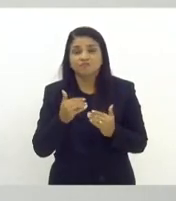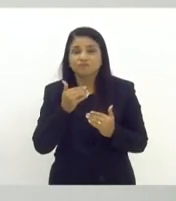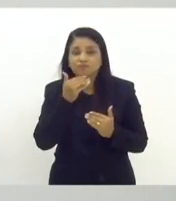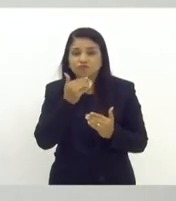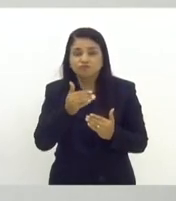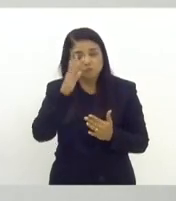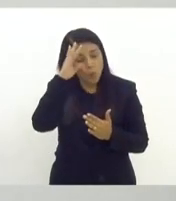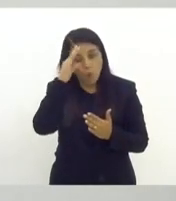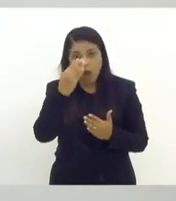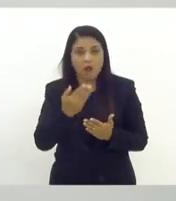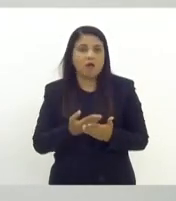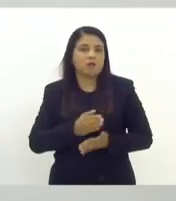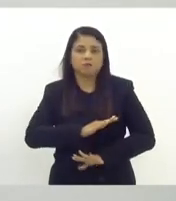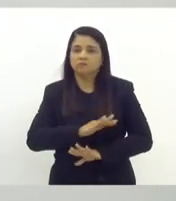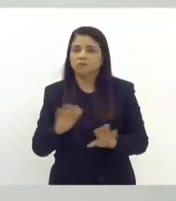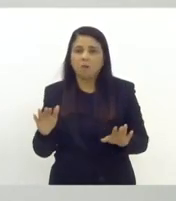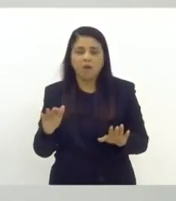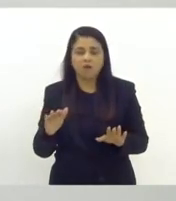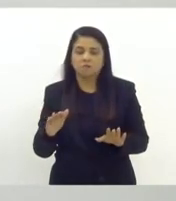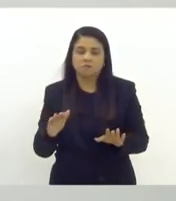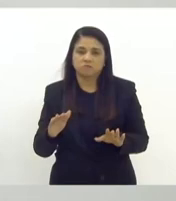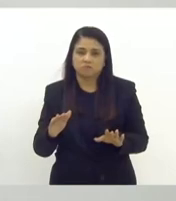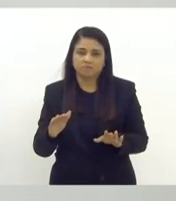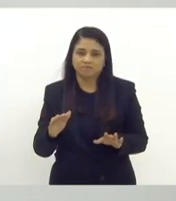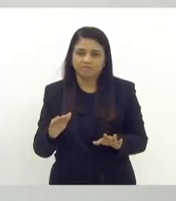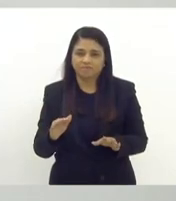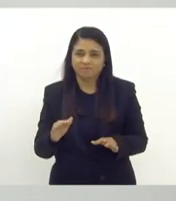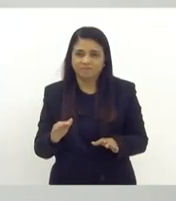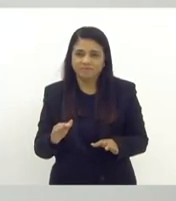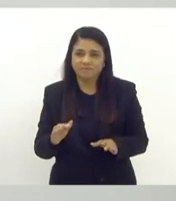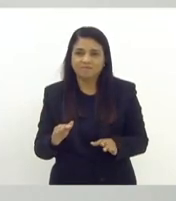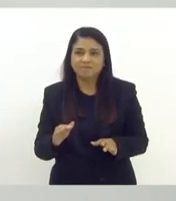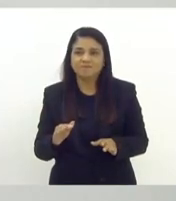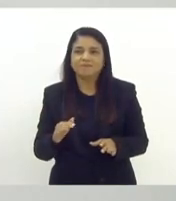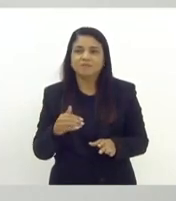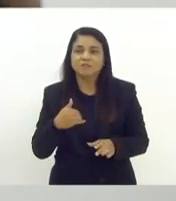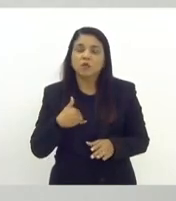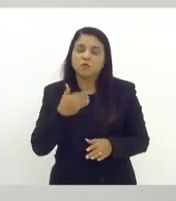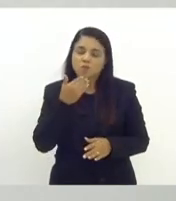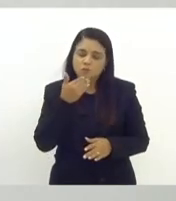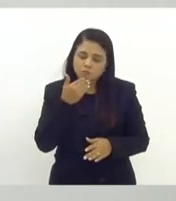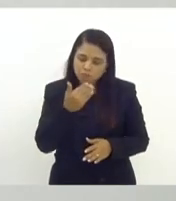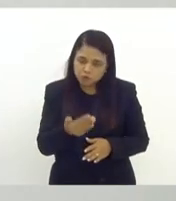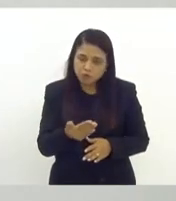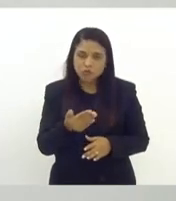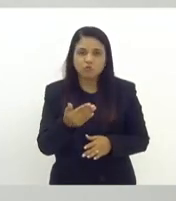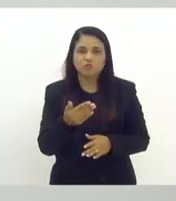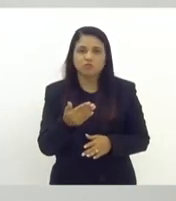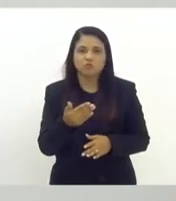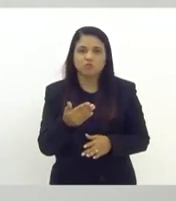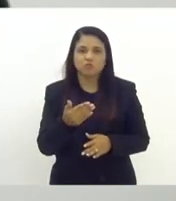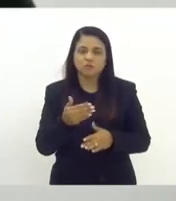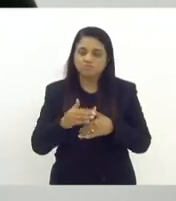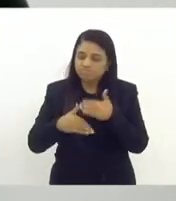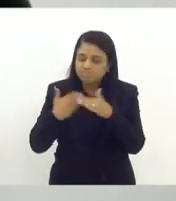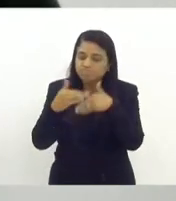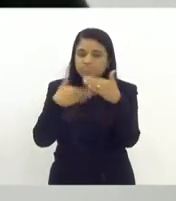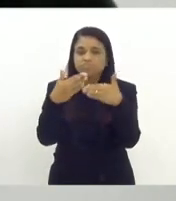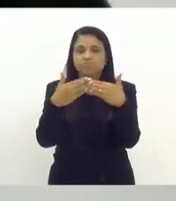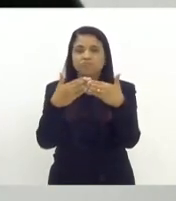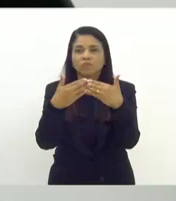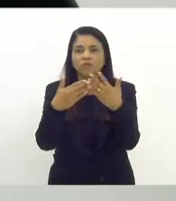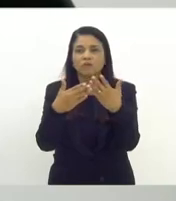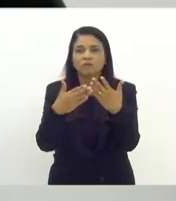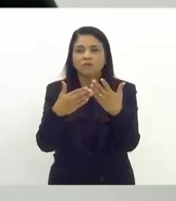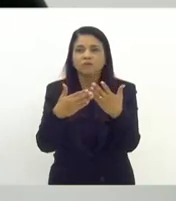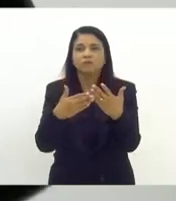desacreditar que isso vai acontecer esse é o nosso pedido que avance que não saia